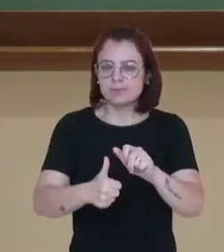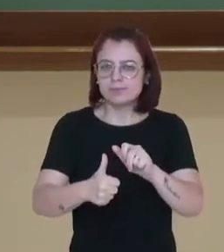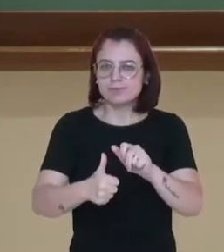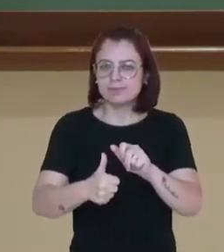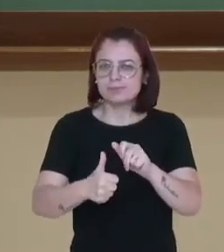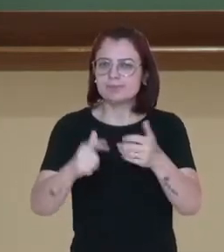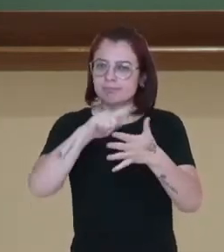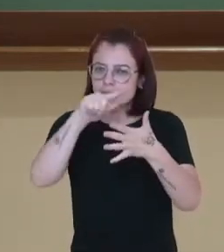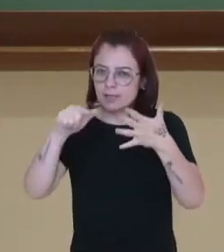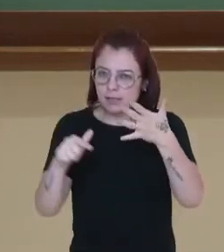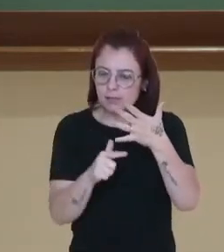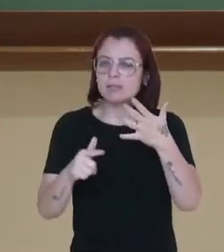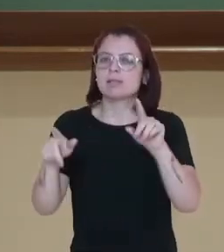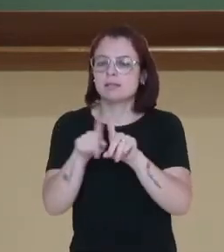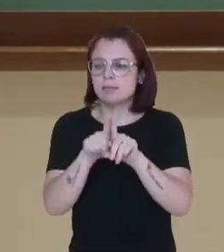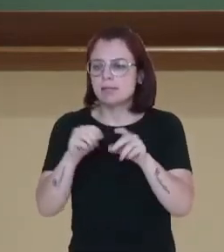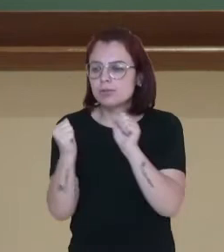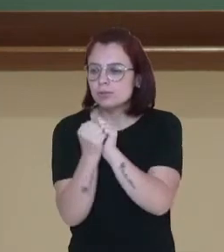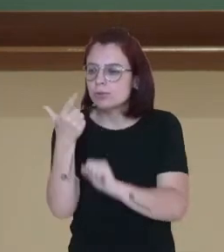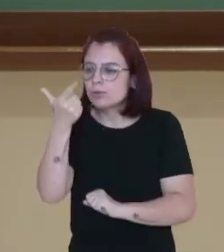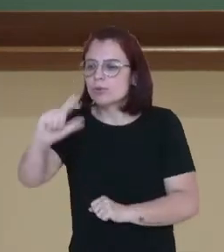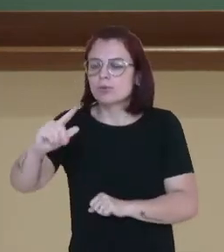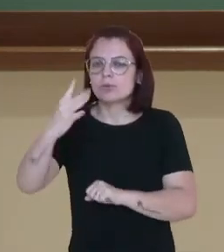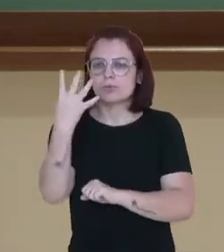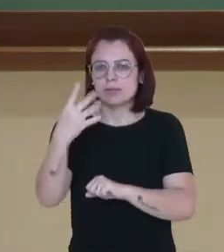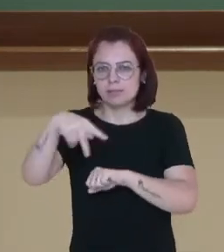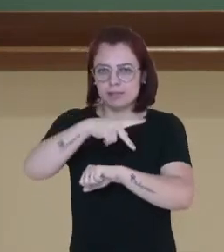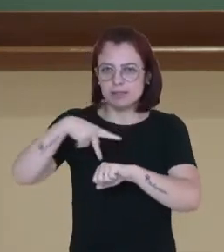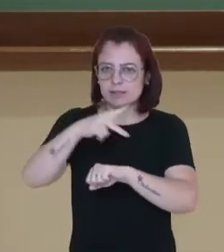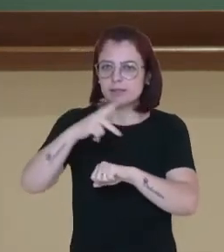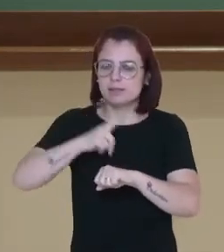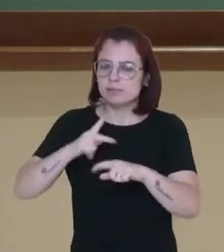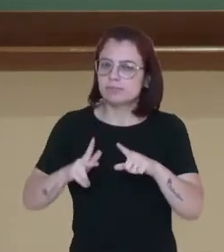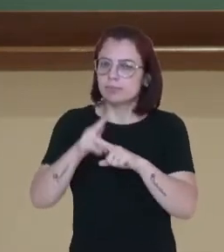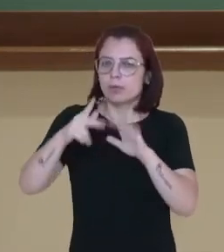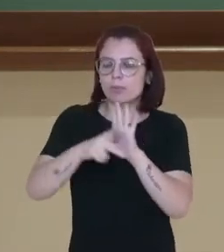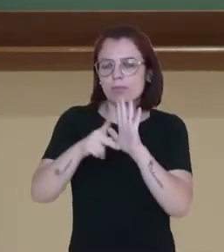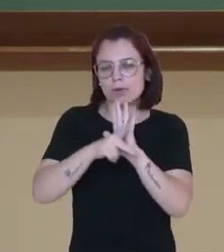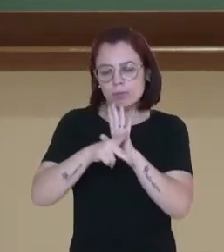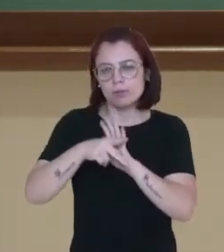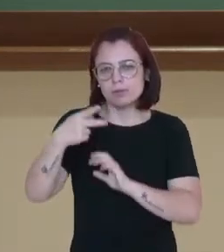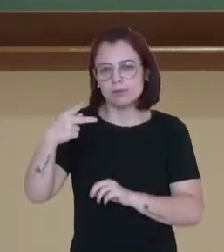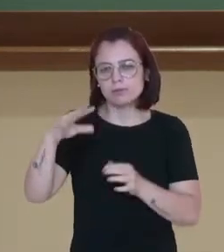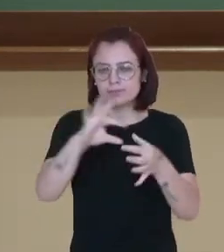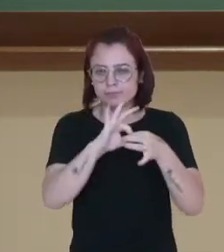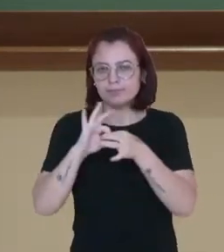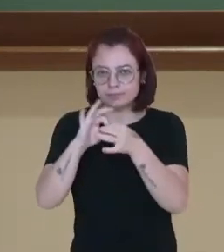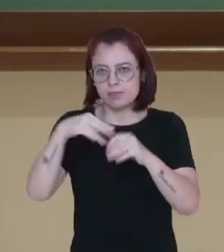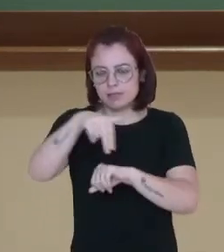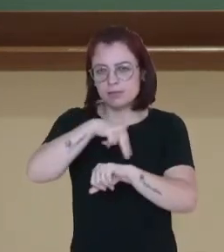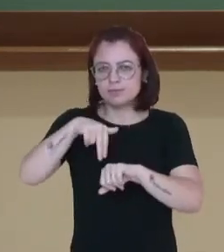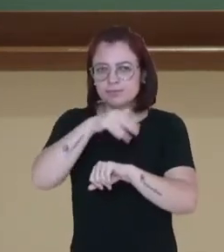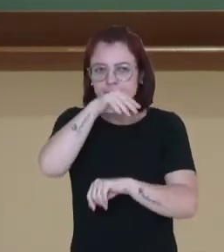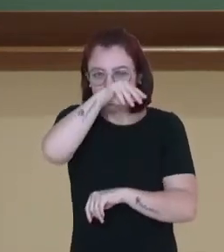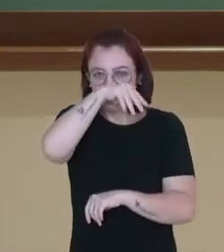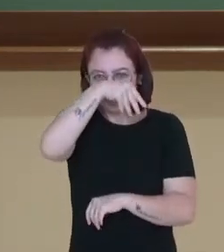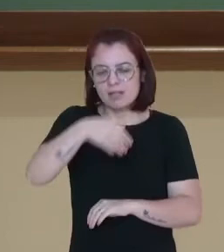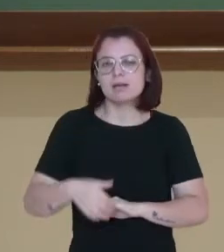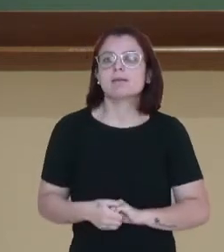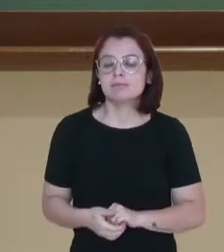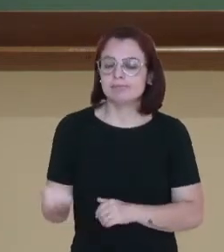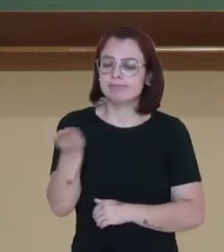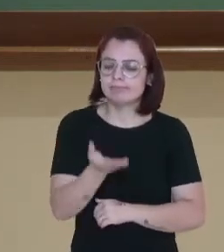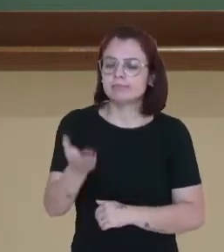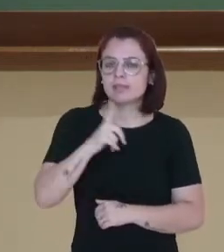mais quatro países configuram o poder de veto nas Nações Unidas. E isso estabelece uma relação bem